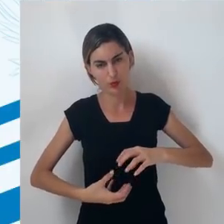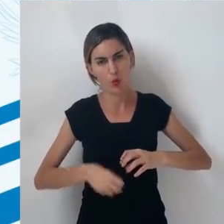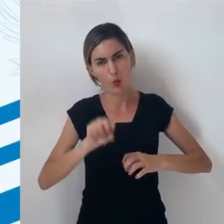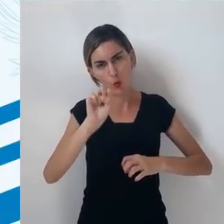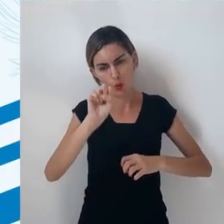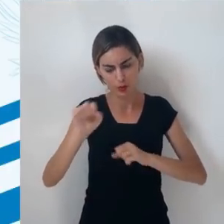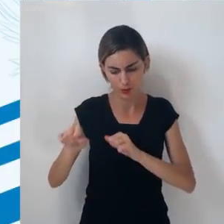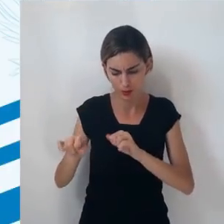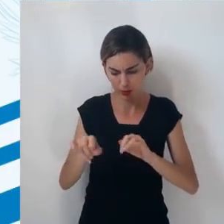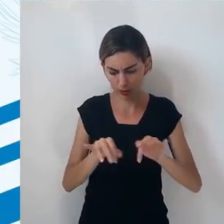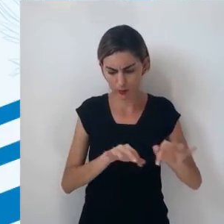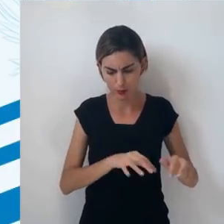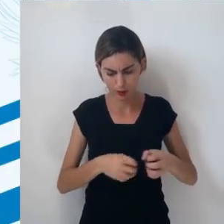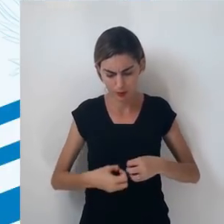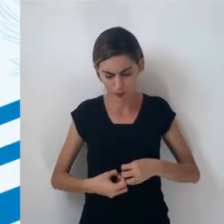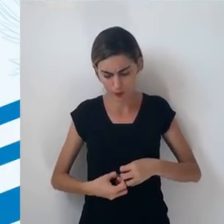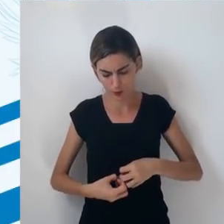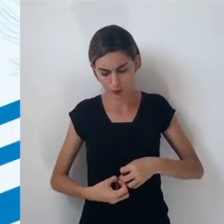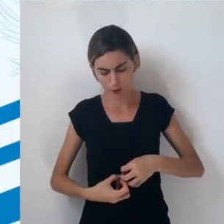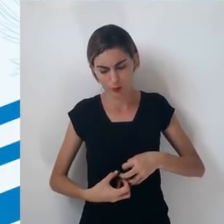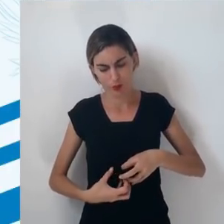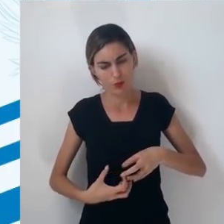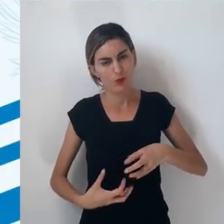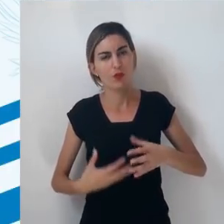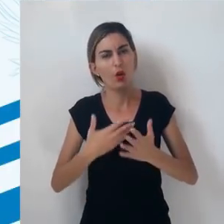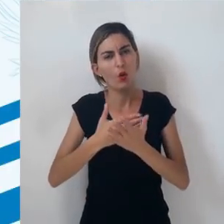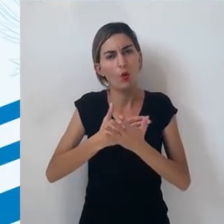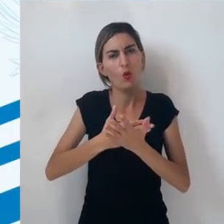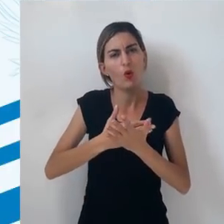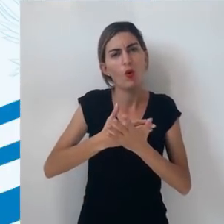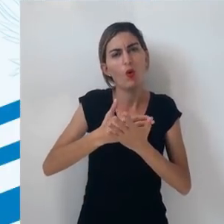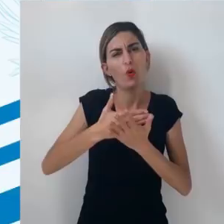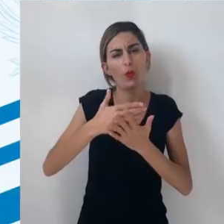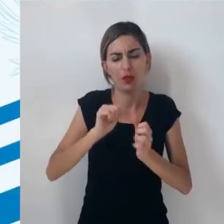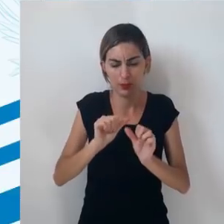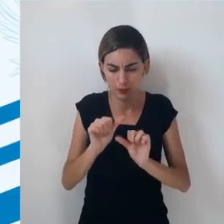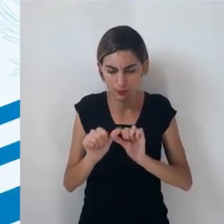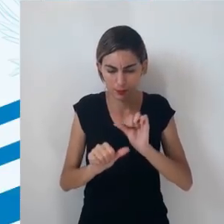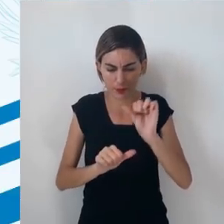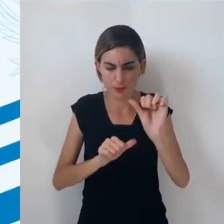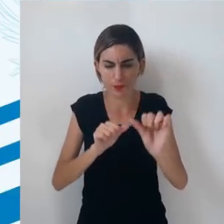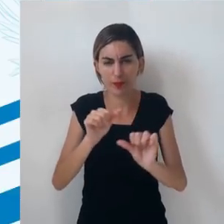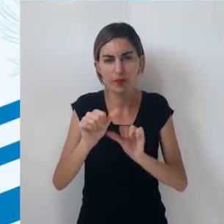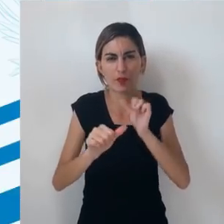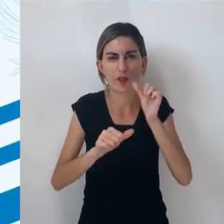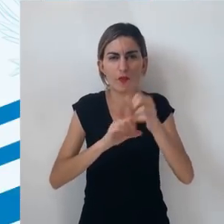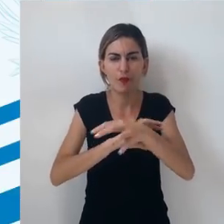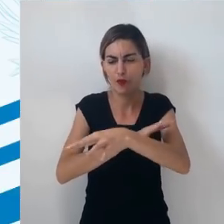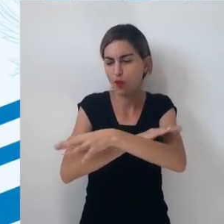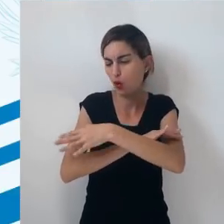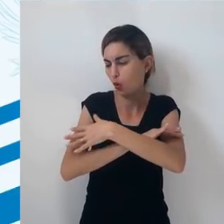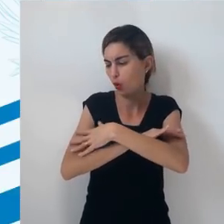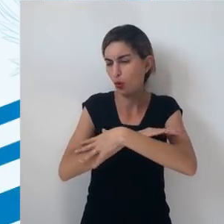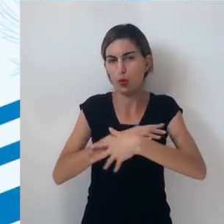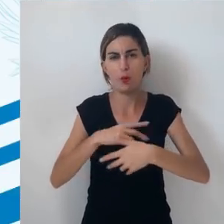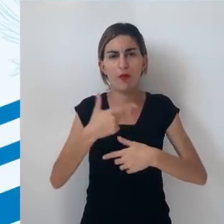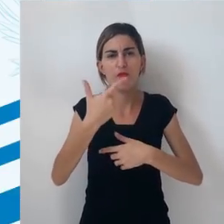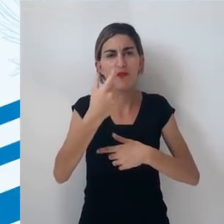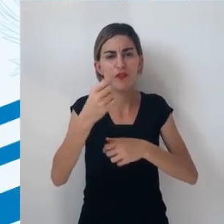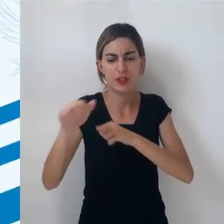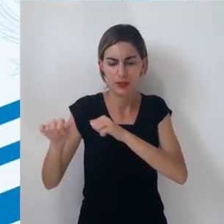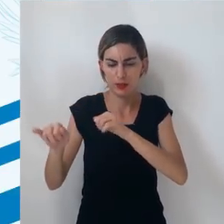com 8 semanas, o embrião ele vai começando a ter formas. Com